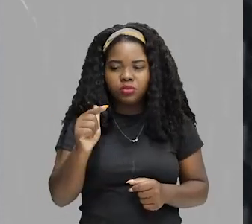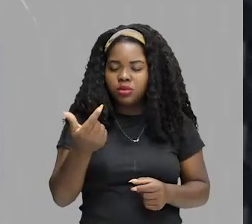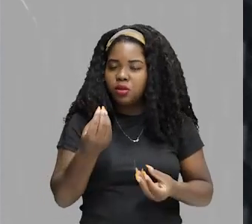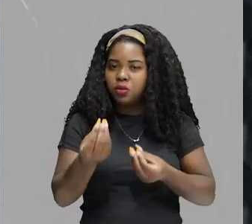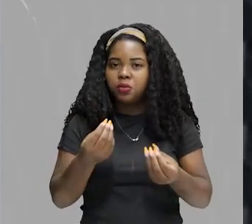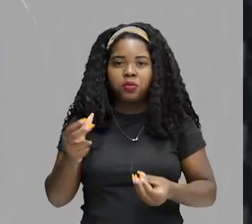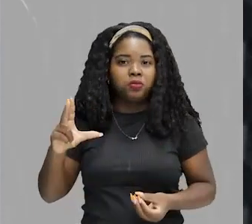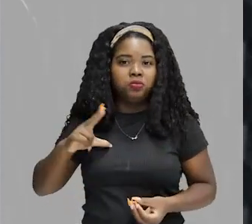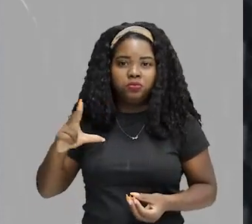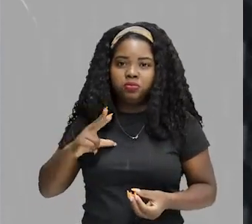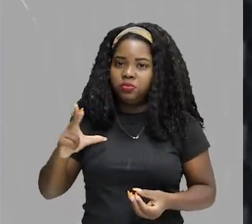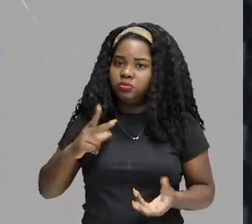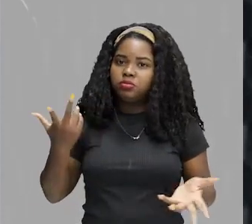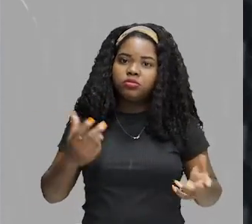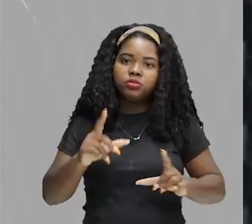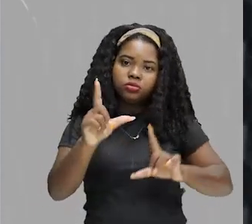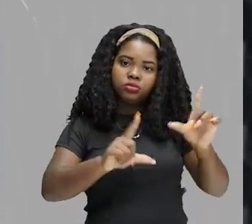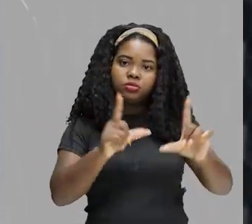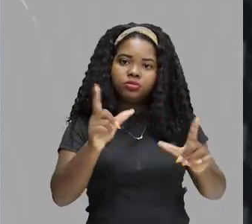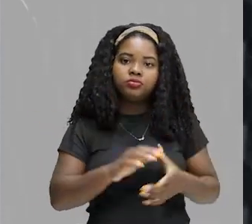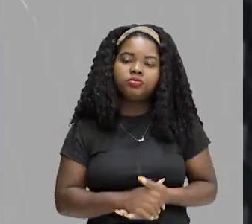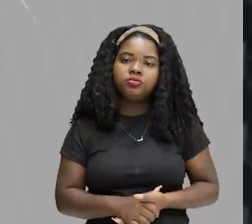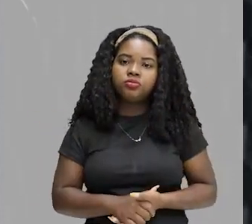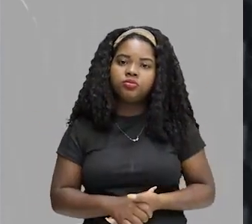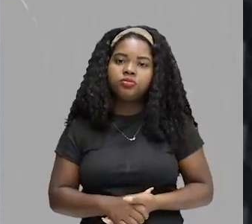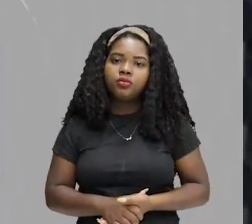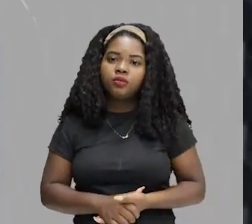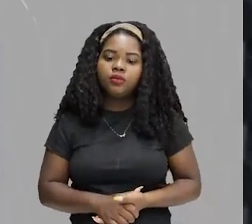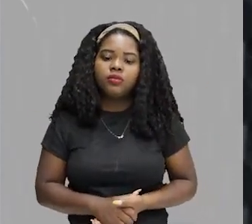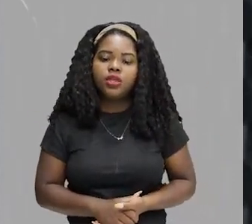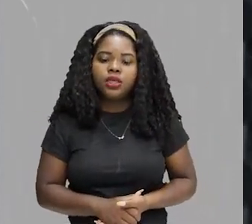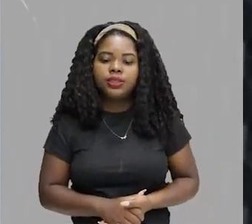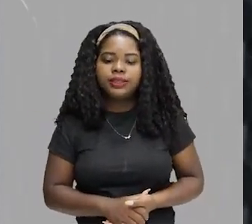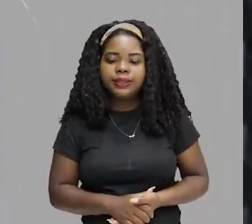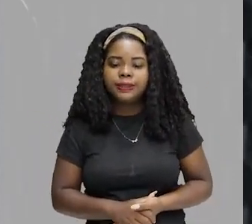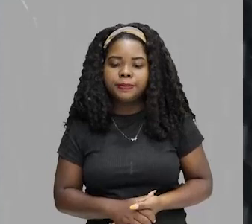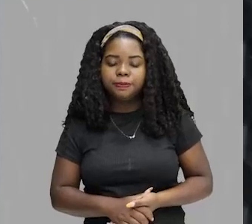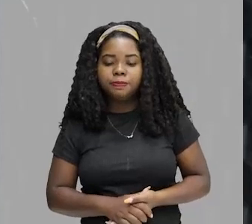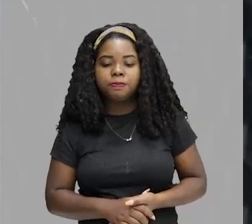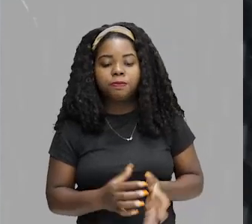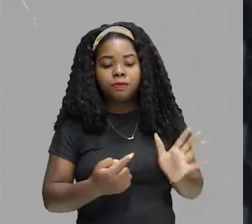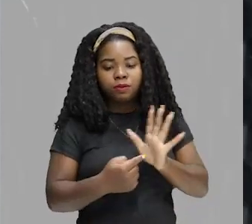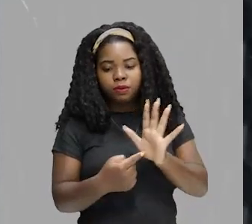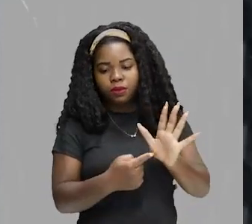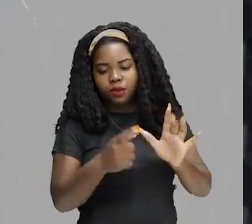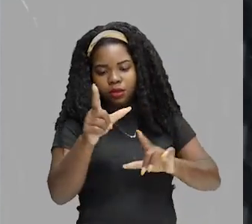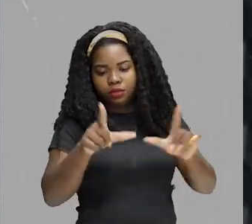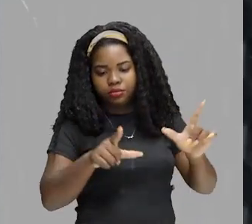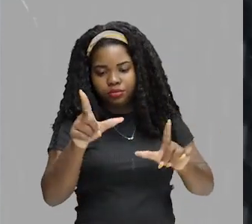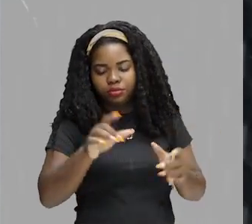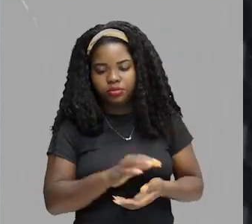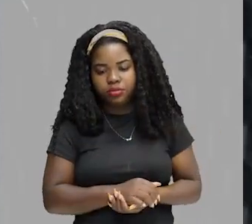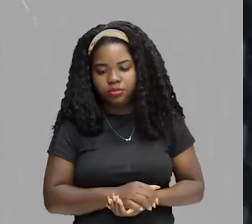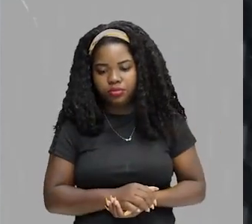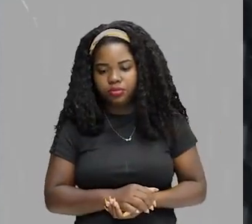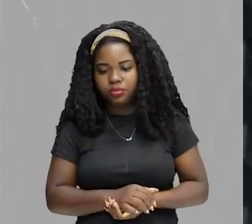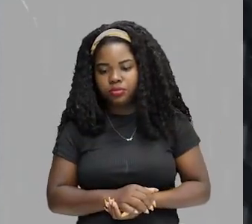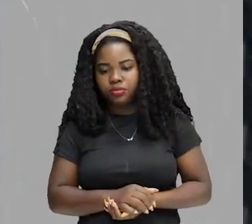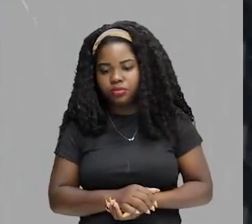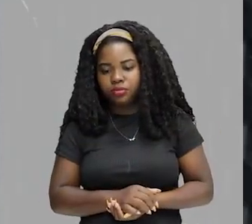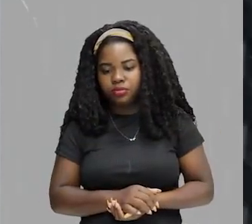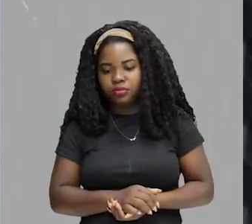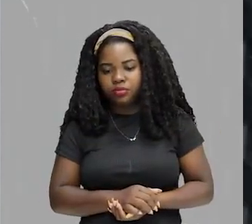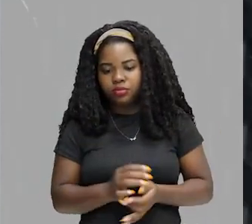né? Então já é algo ali que é meio restrito. A vez que o polo aquático ele foi abordado na televisão